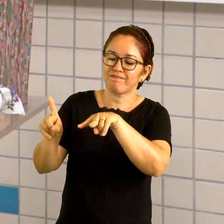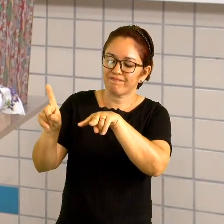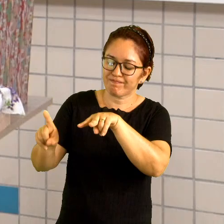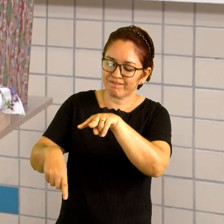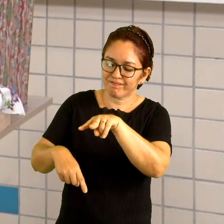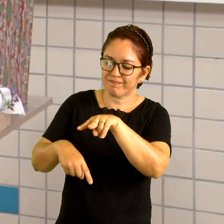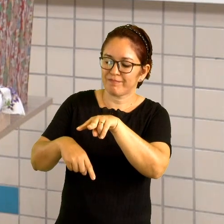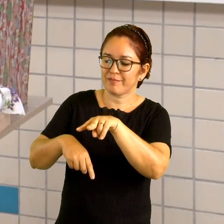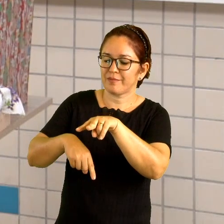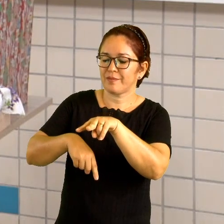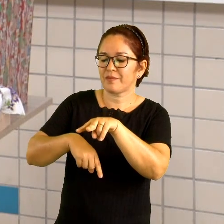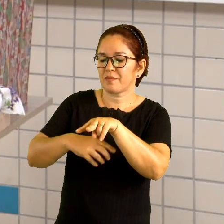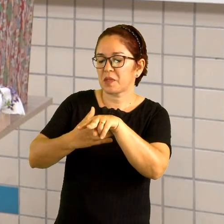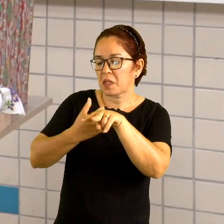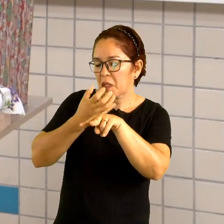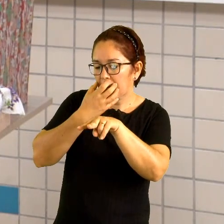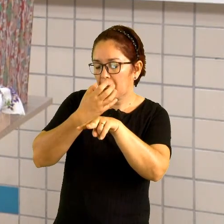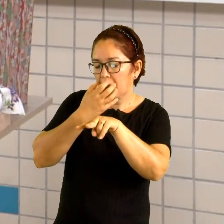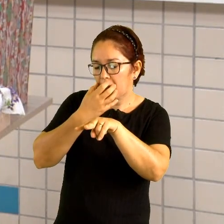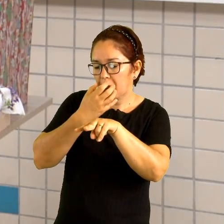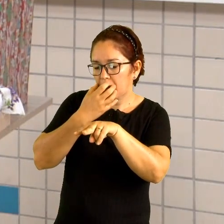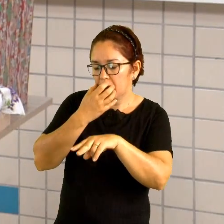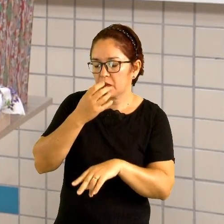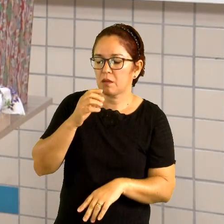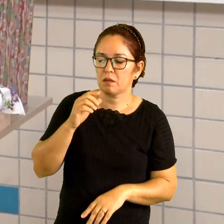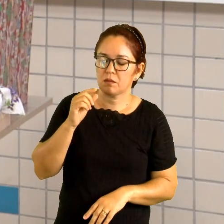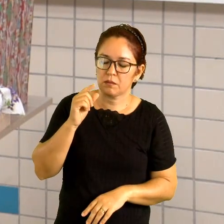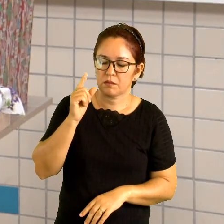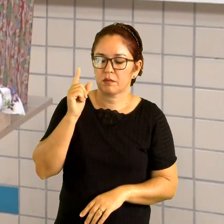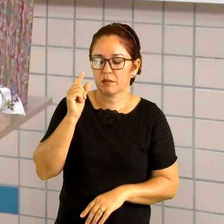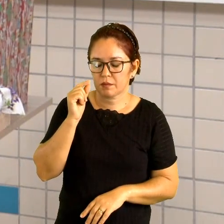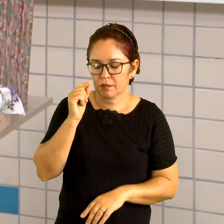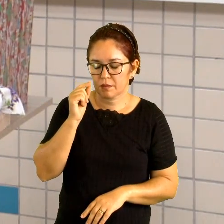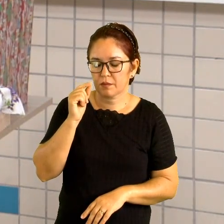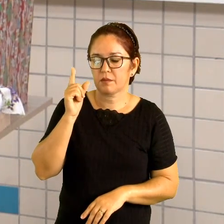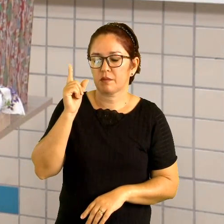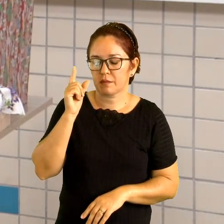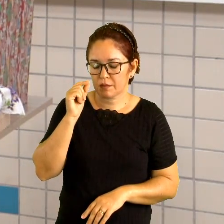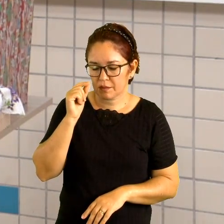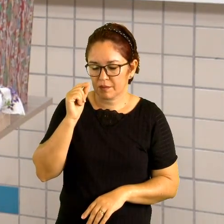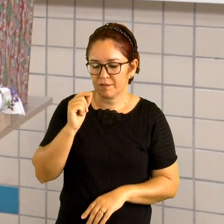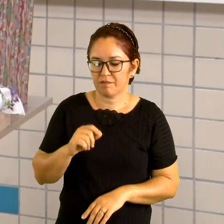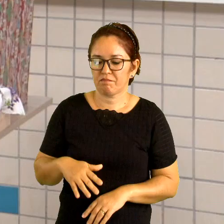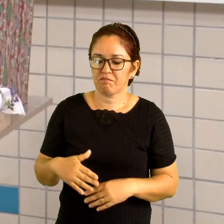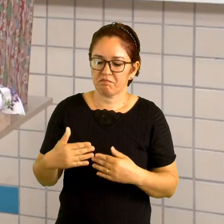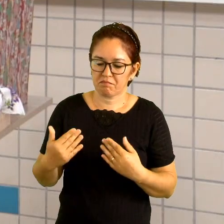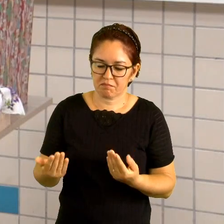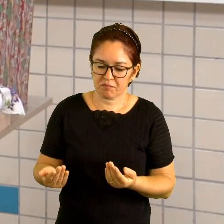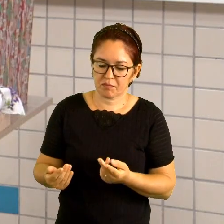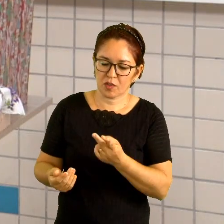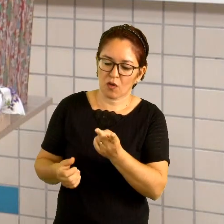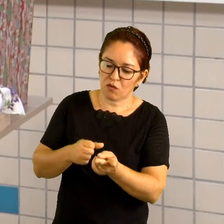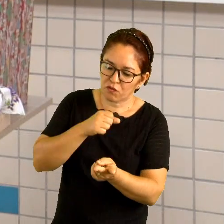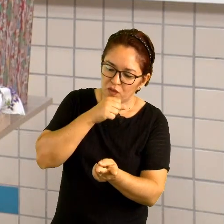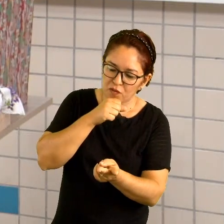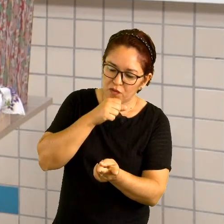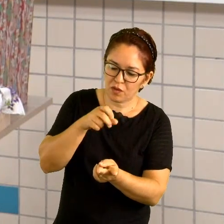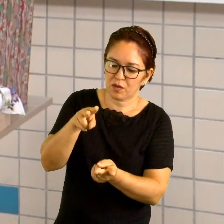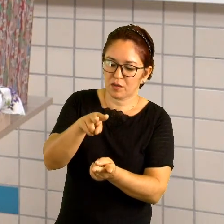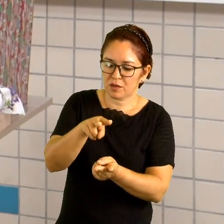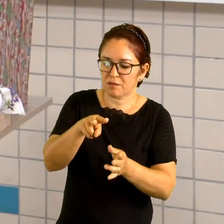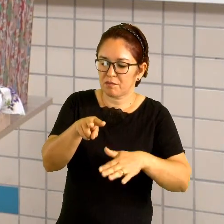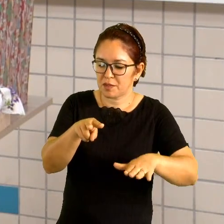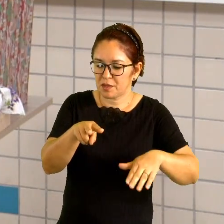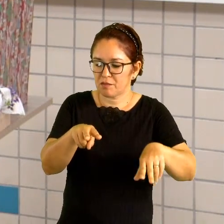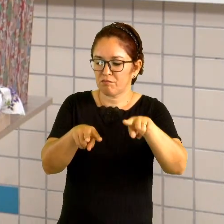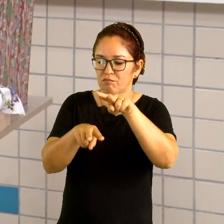cochilando, em cima de um menino sonhando, em cima de uma avó roncando, numa cama